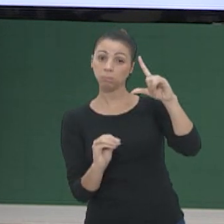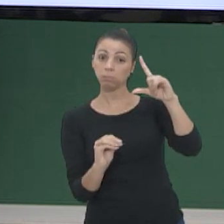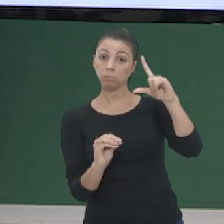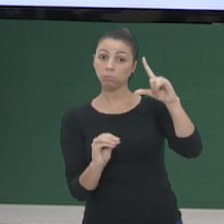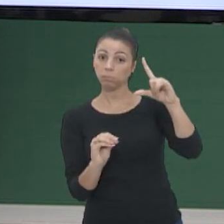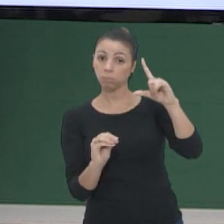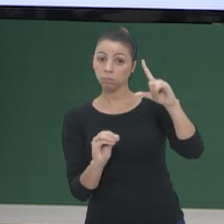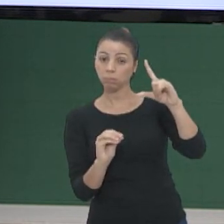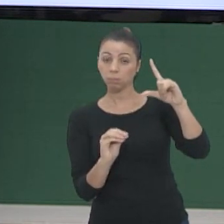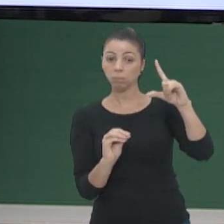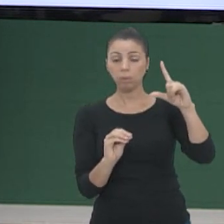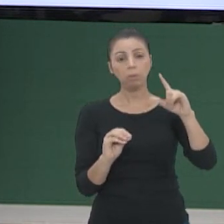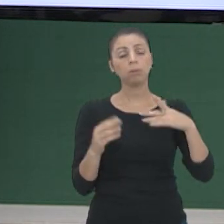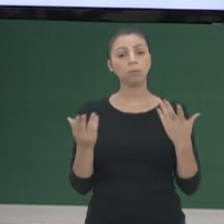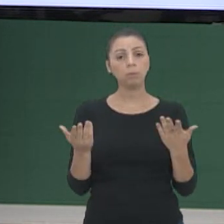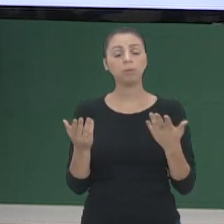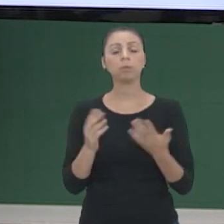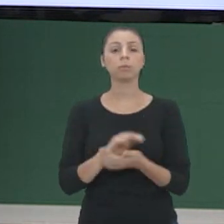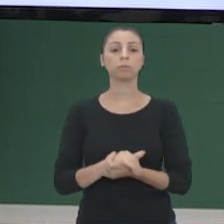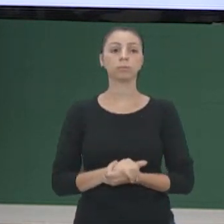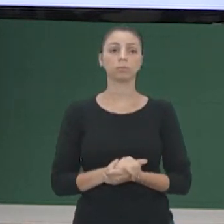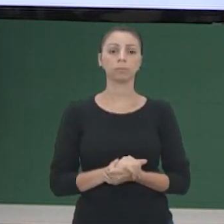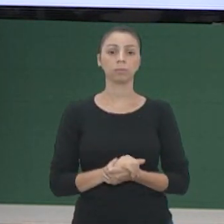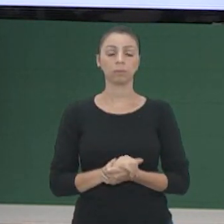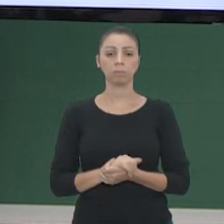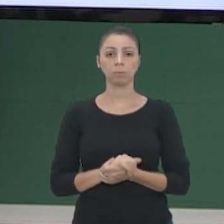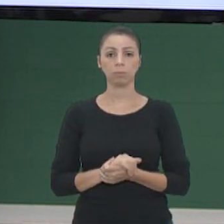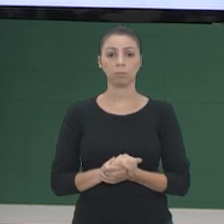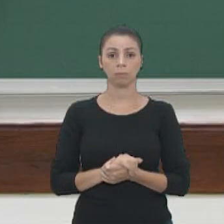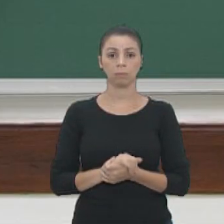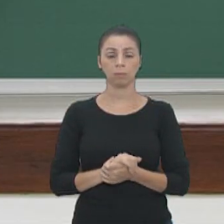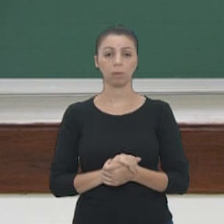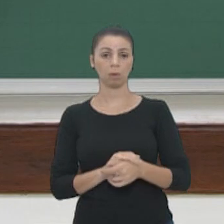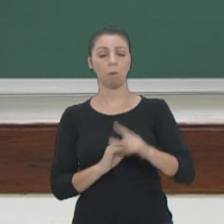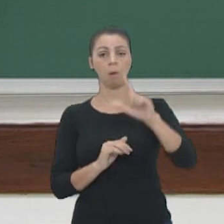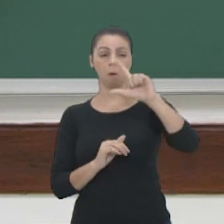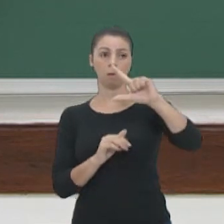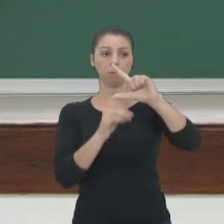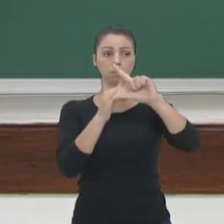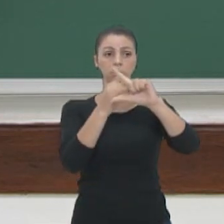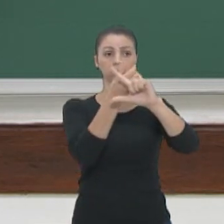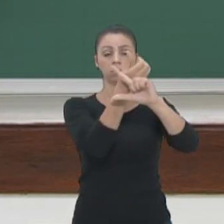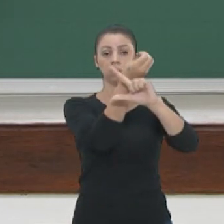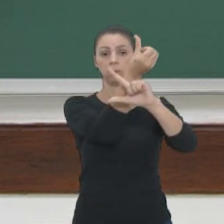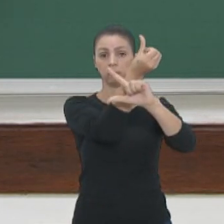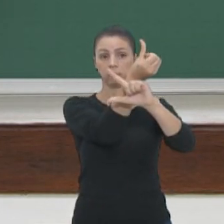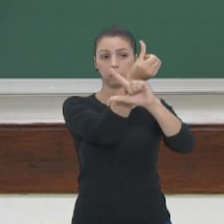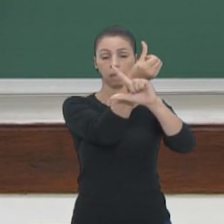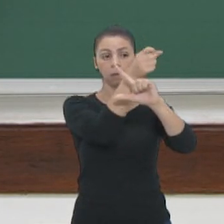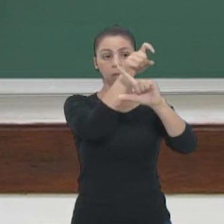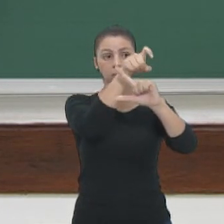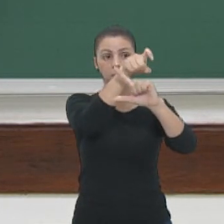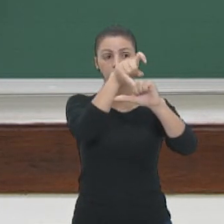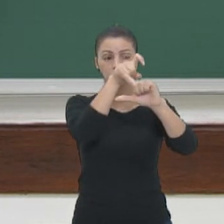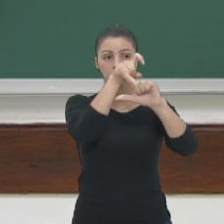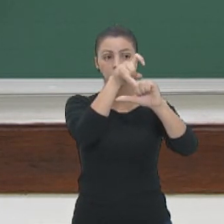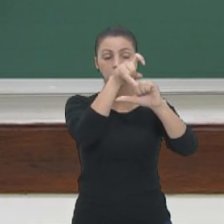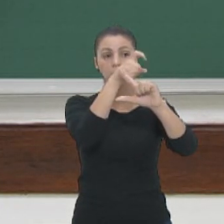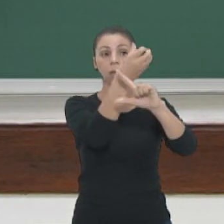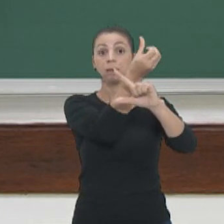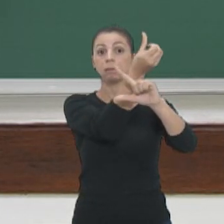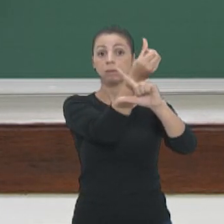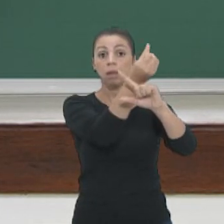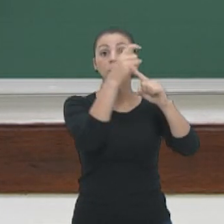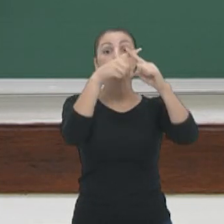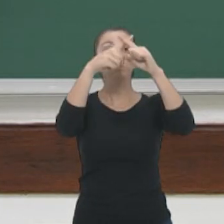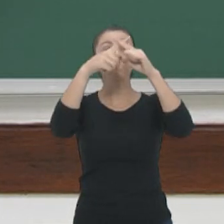outros lados meçam 30, o que eu tenho que fazer? Eu vou pegar o 6 e vou multiplicar por algum número, que é o